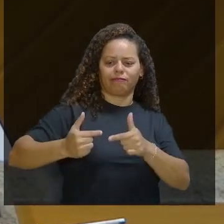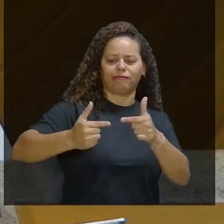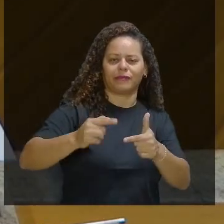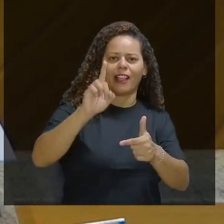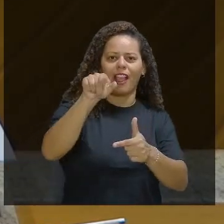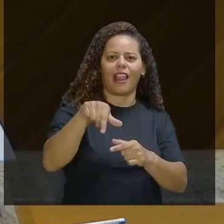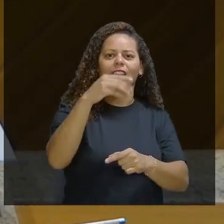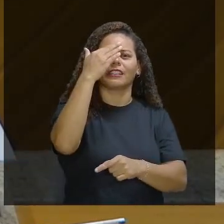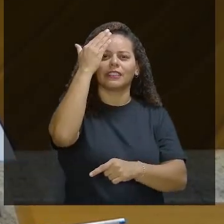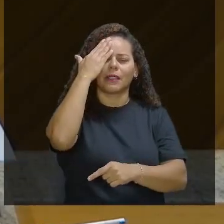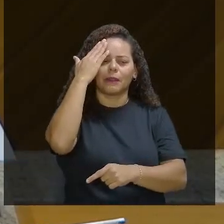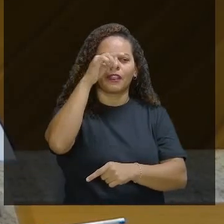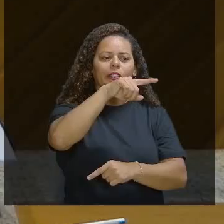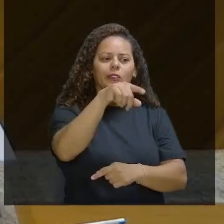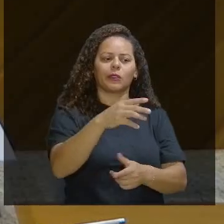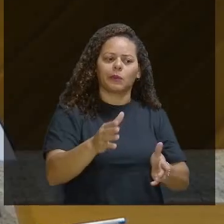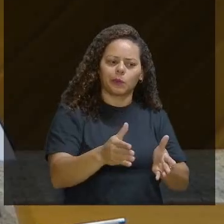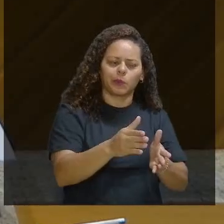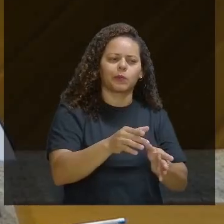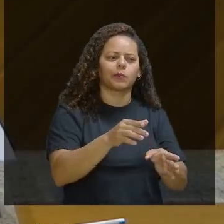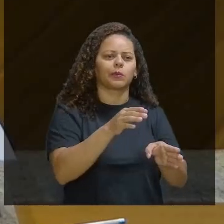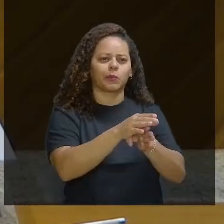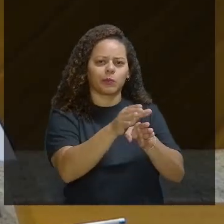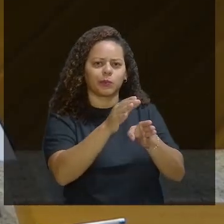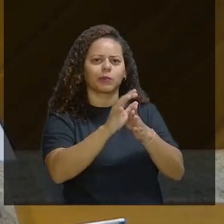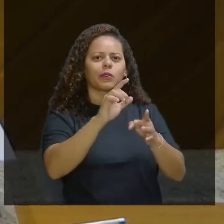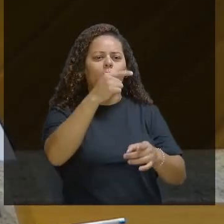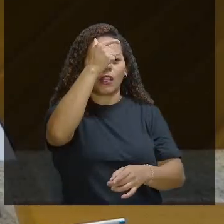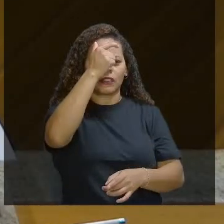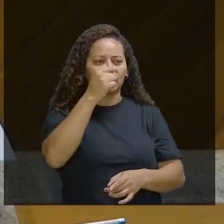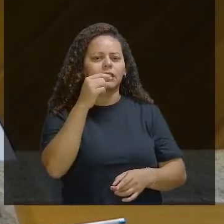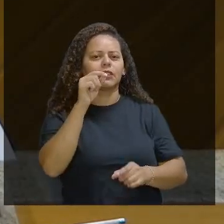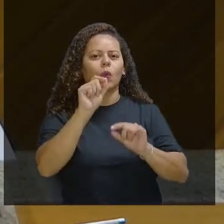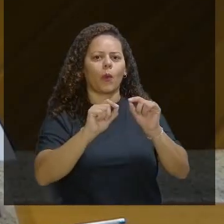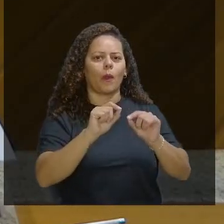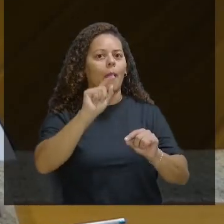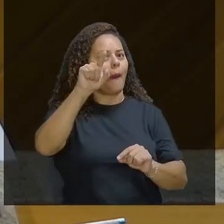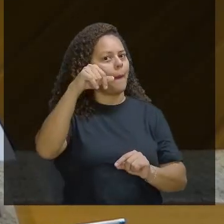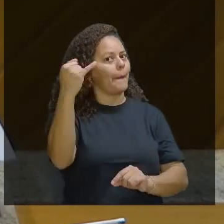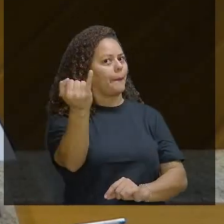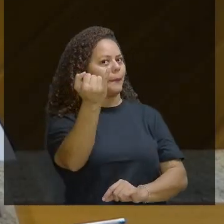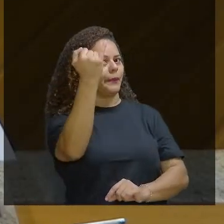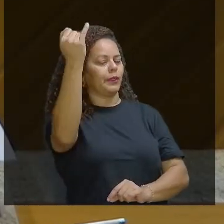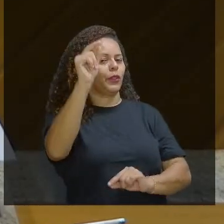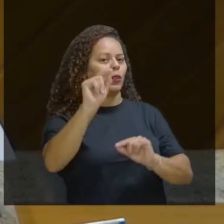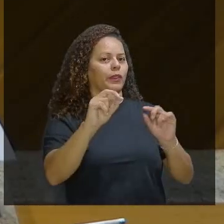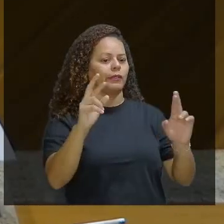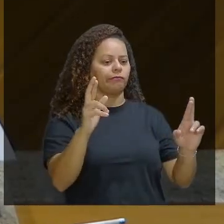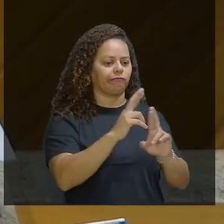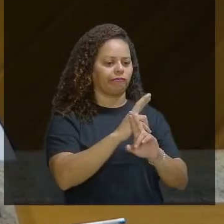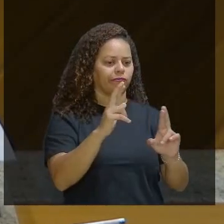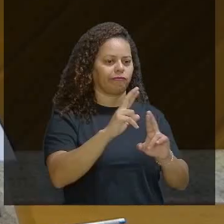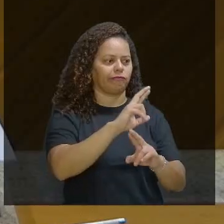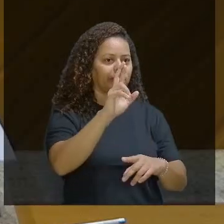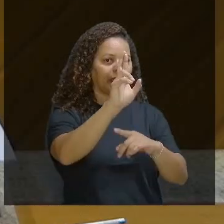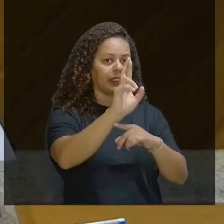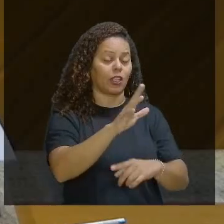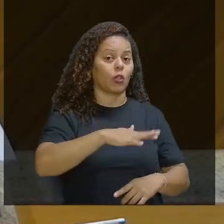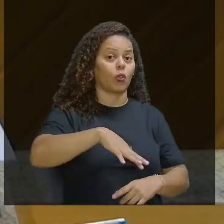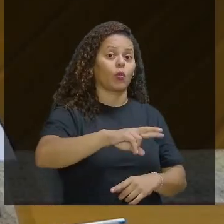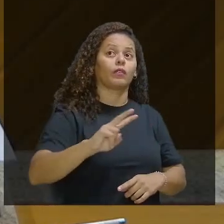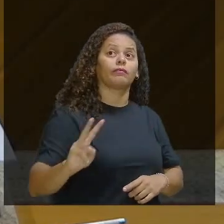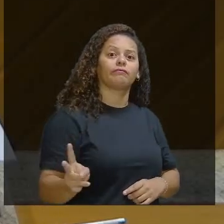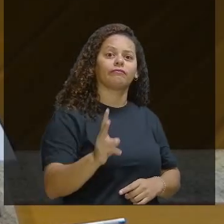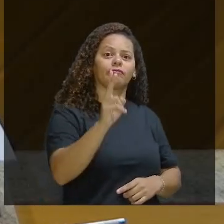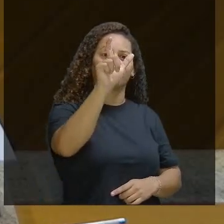de conscientização quanto à importância do respeito intergeracional e da